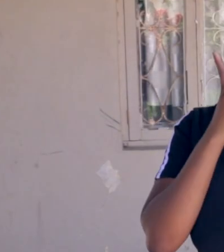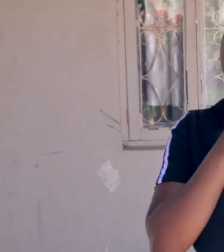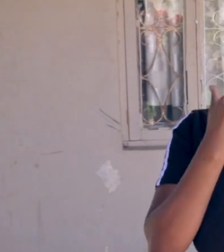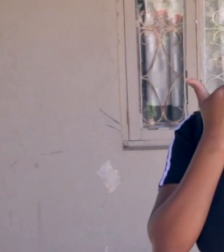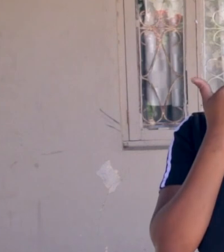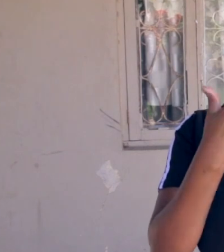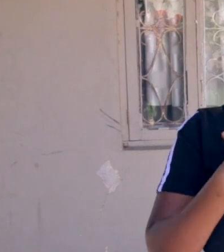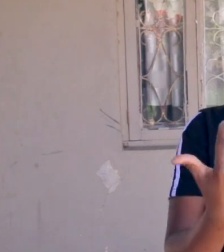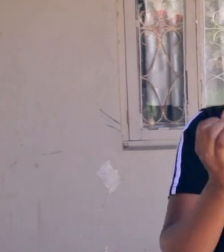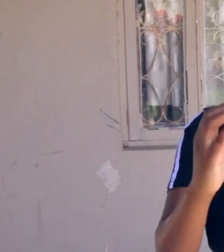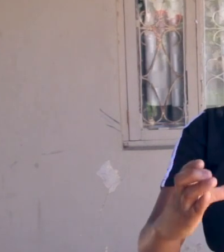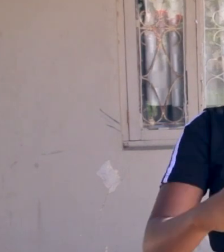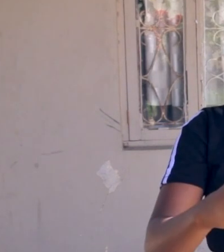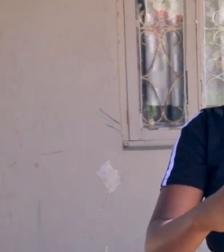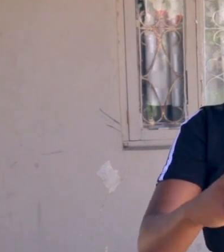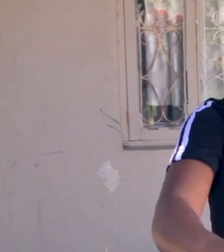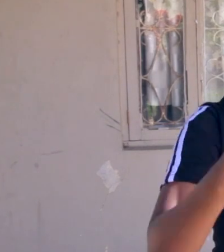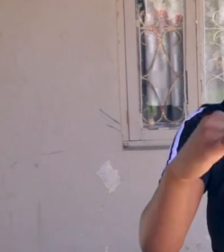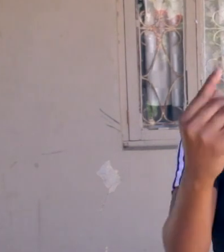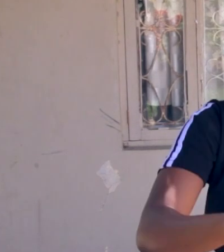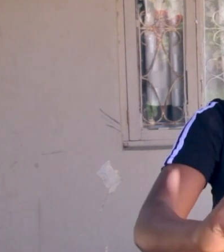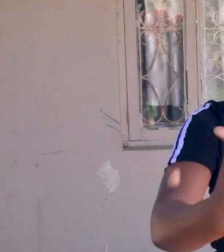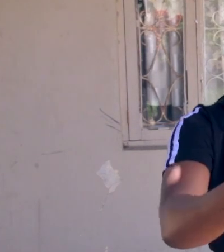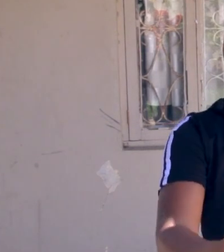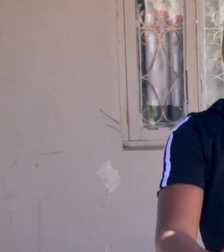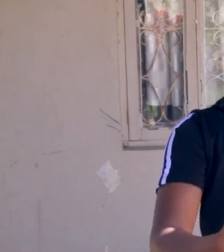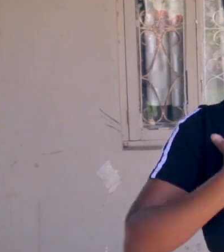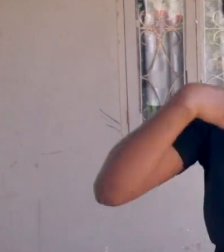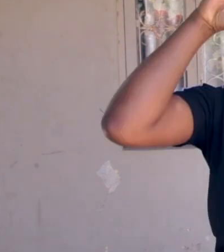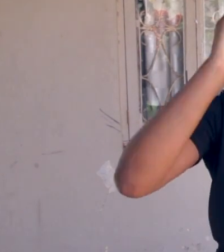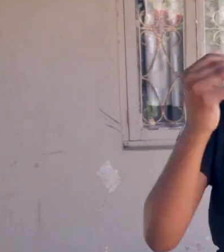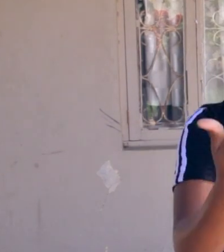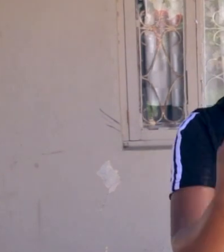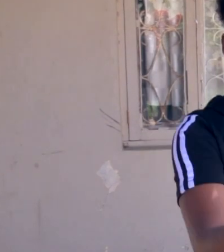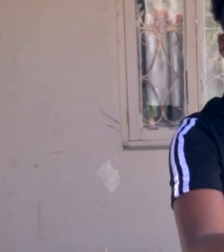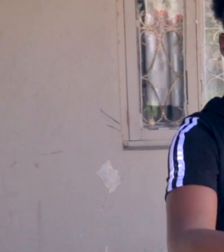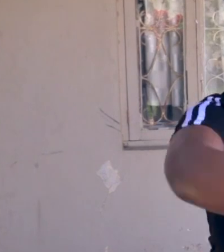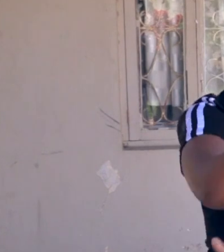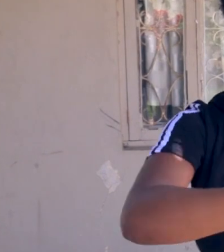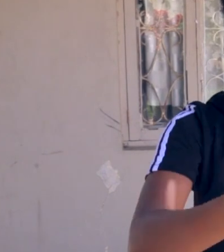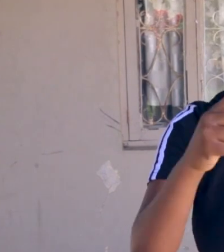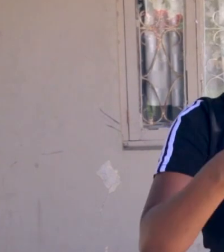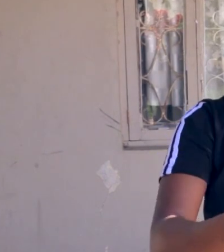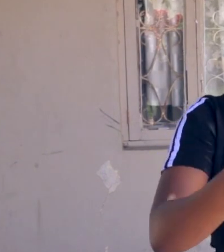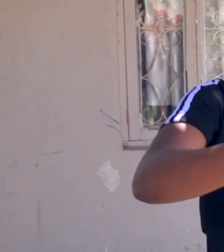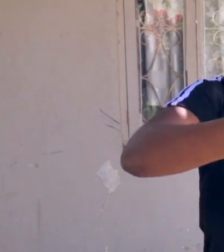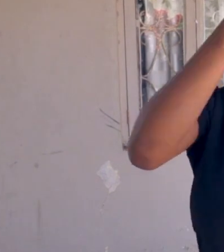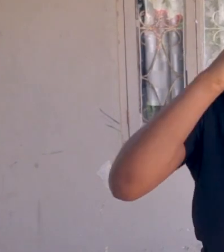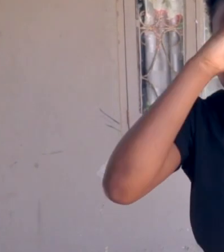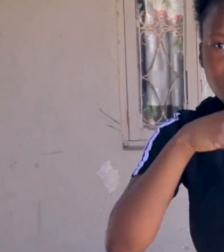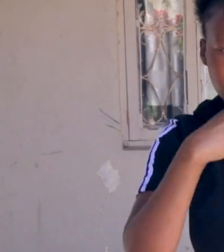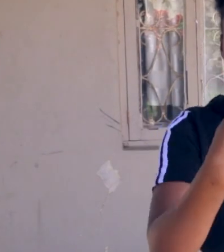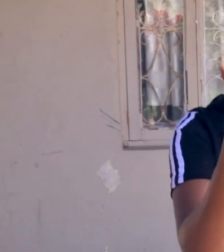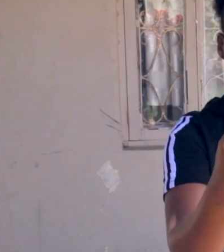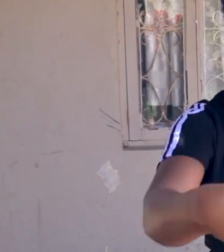Usa o telefone, temos um grupo de WhatsApp, enviam textos, mas não entendo nada, mandam muita